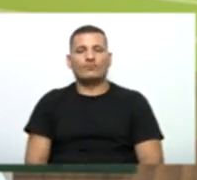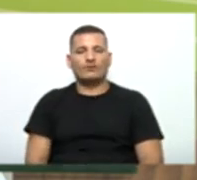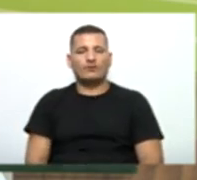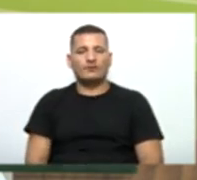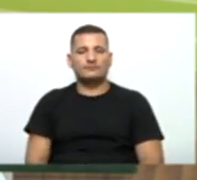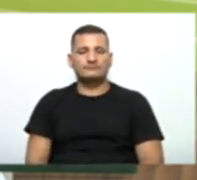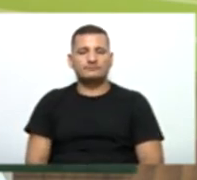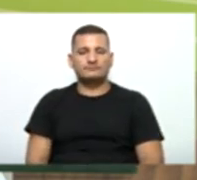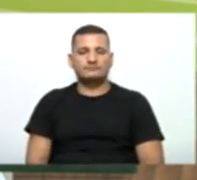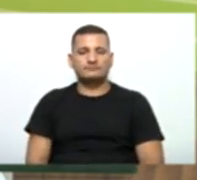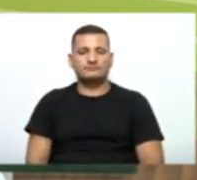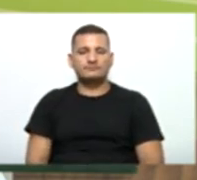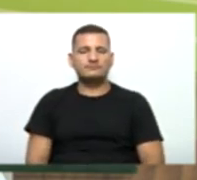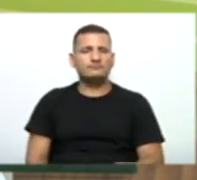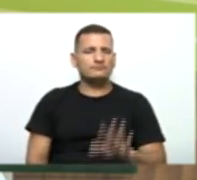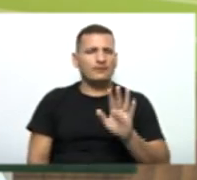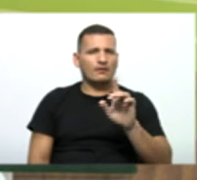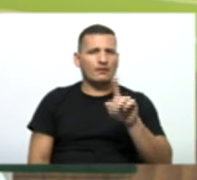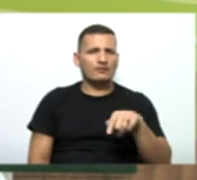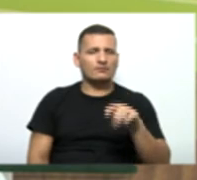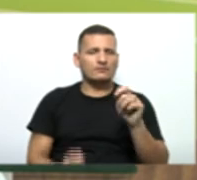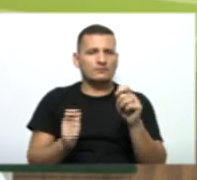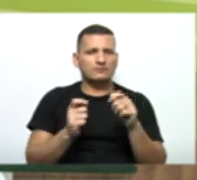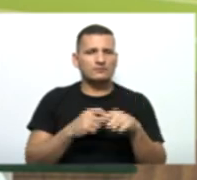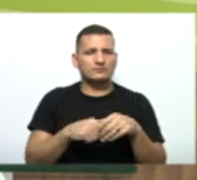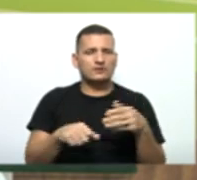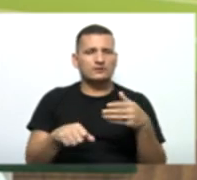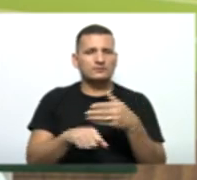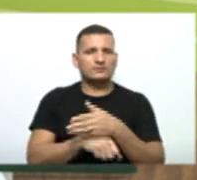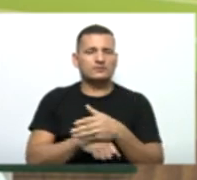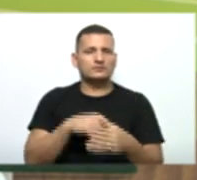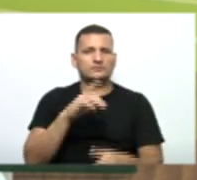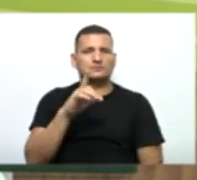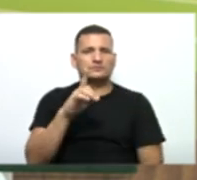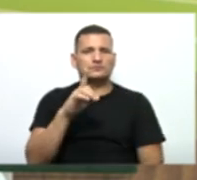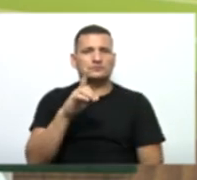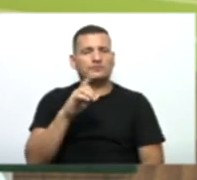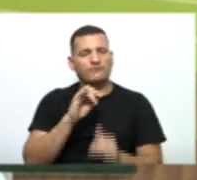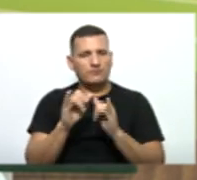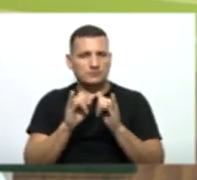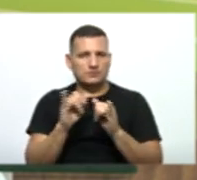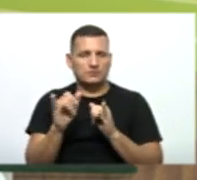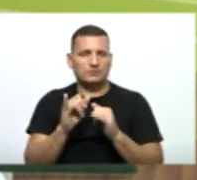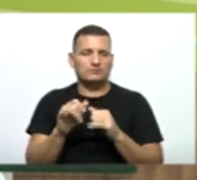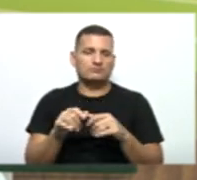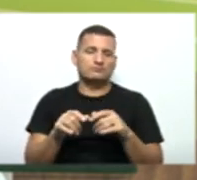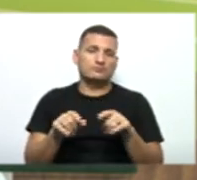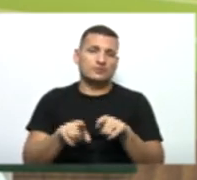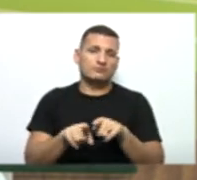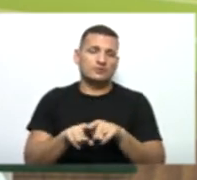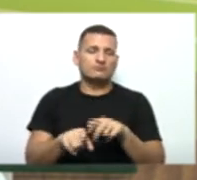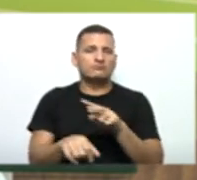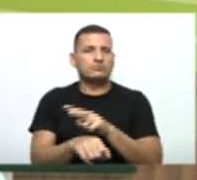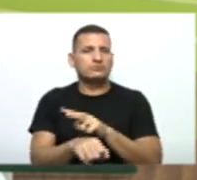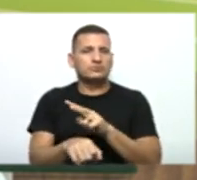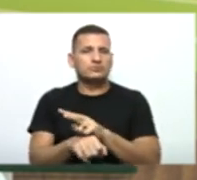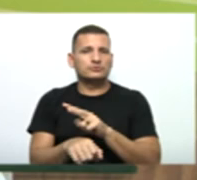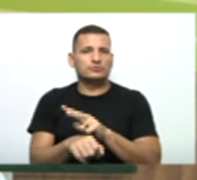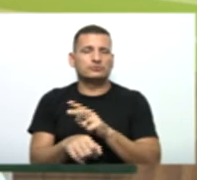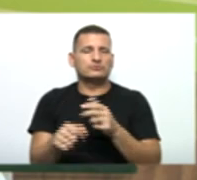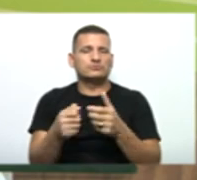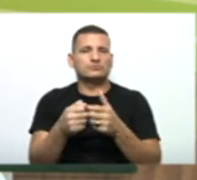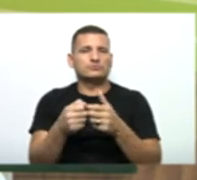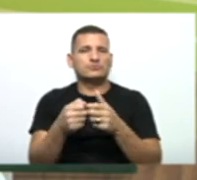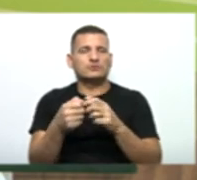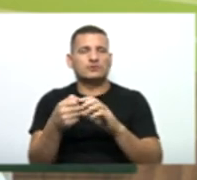que um mecanismo que permite o acesso de dados. É a proteção de atributos ou métodos de uma classe. Em Python